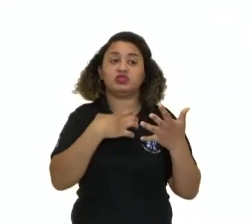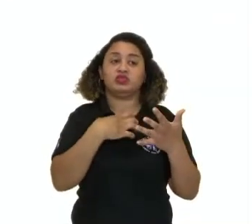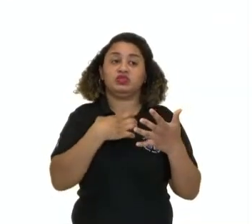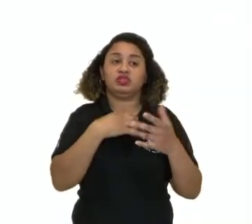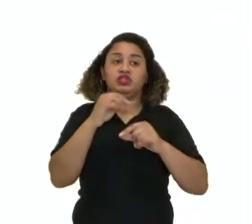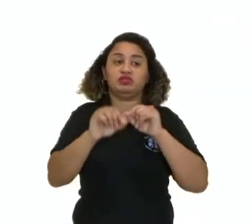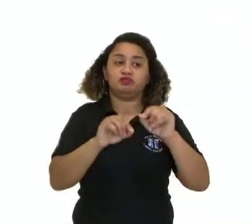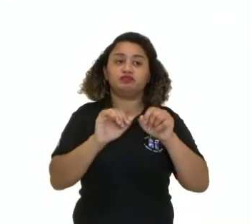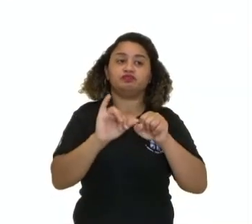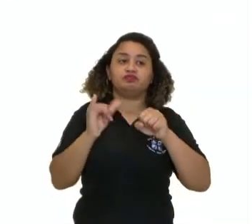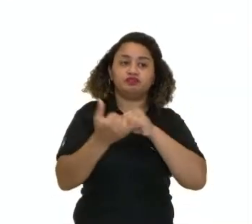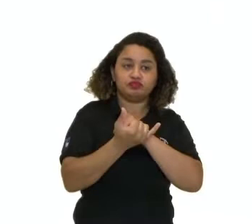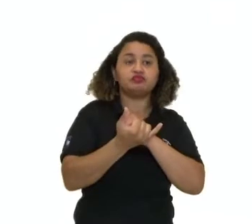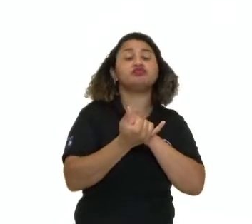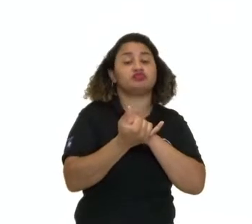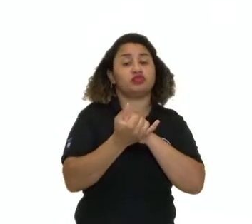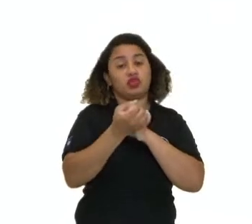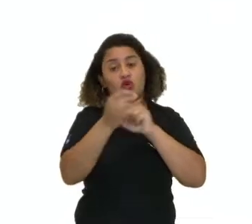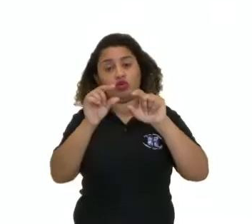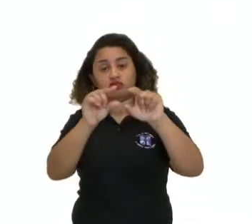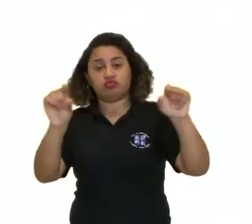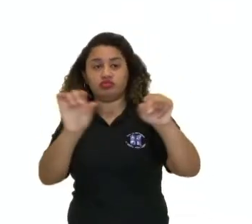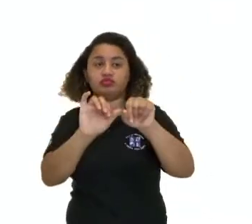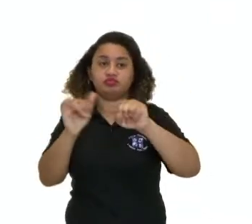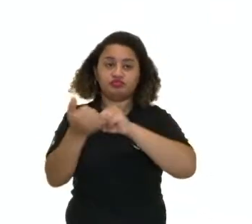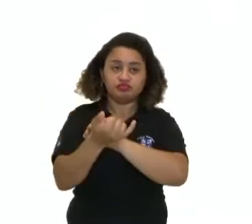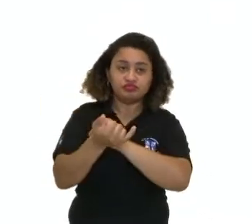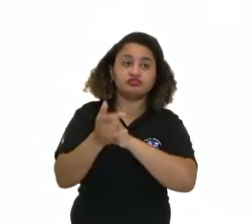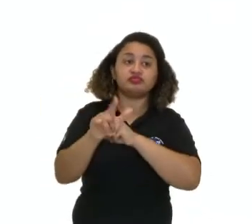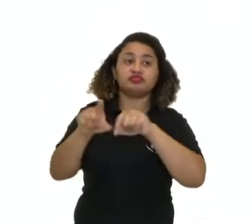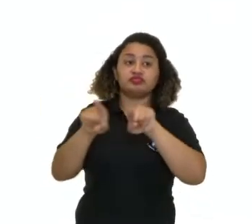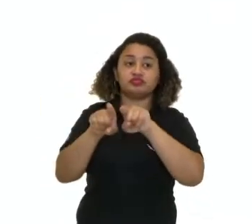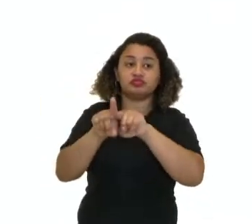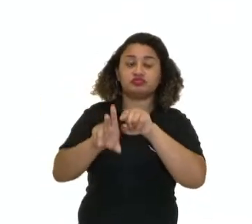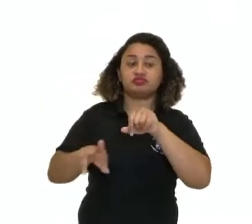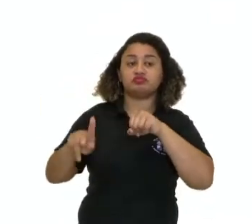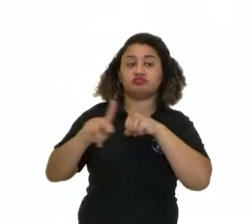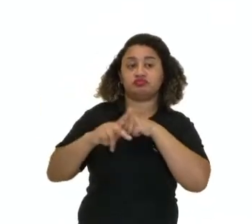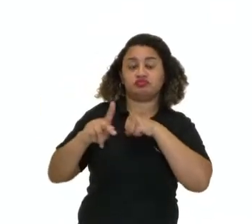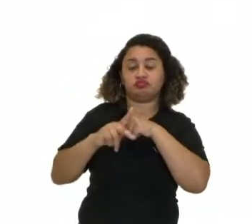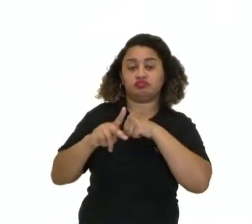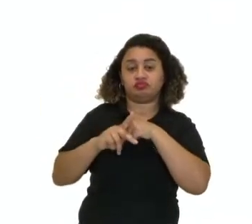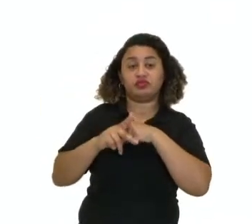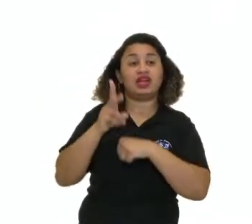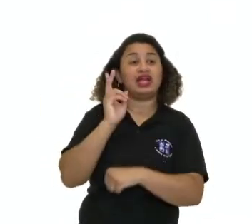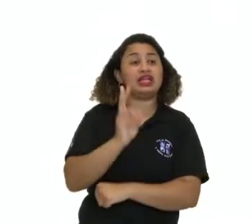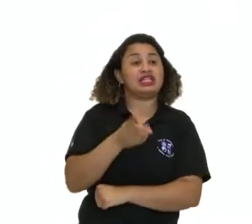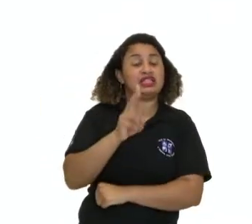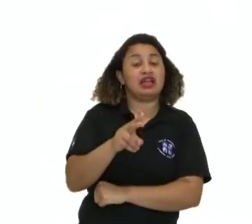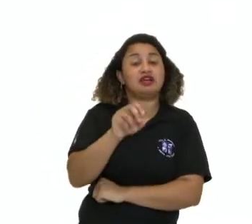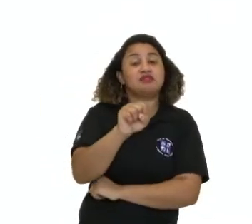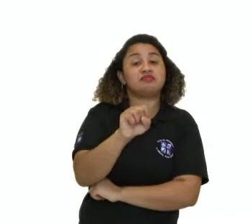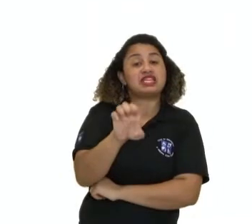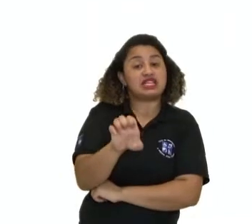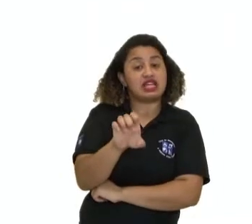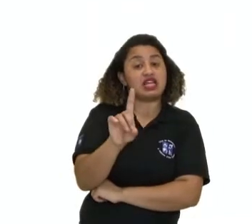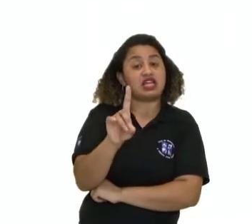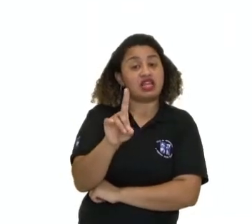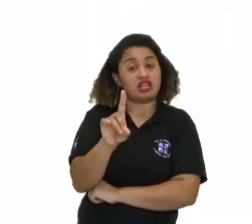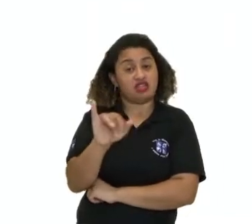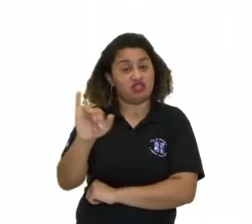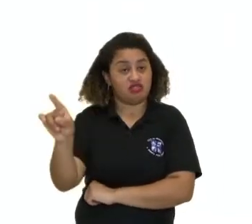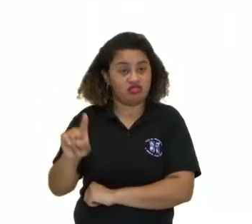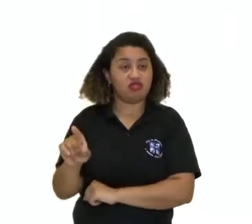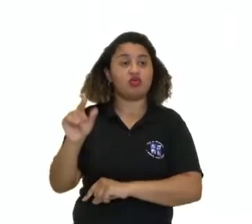o advérbio é locução adverbial sempre chama pronome também Então olha lá sempre C diz que